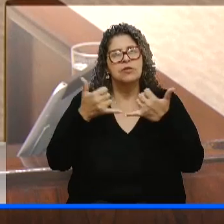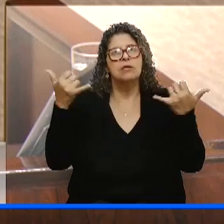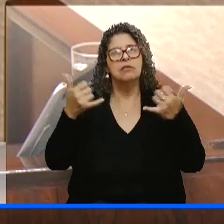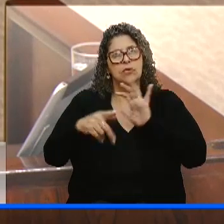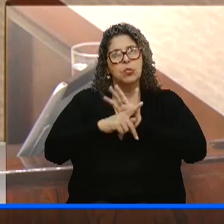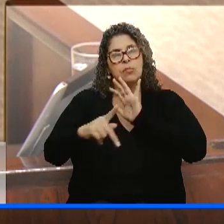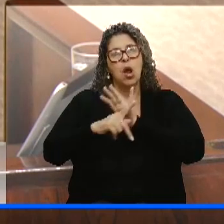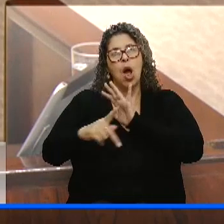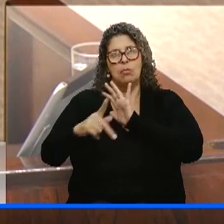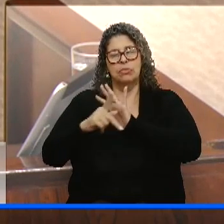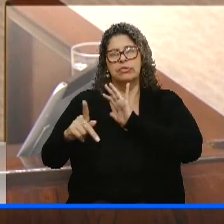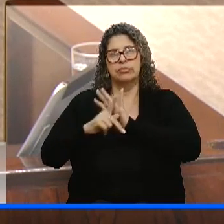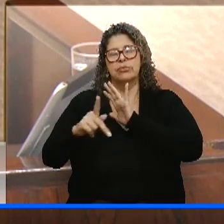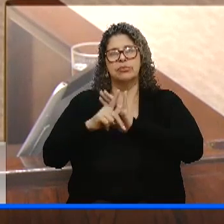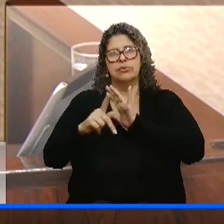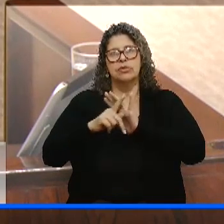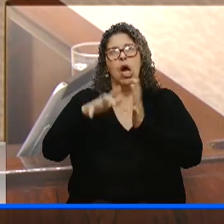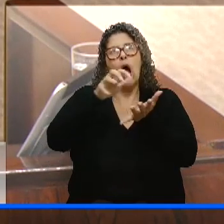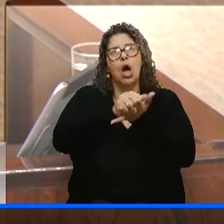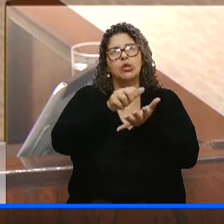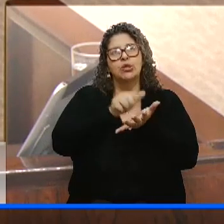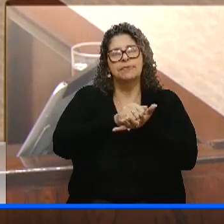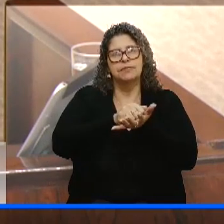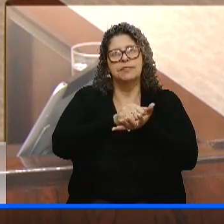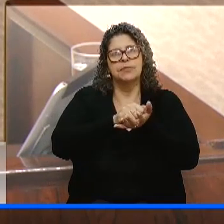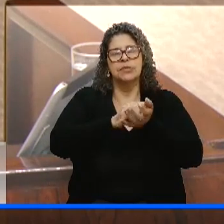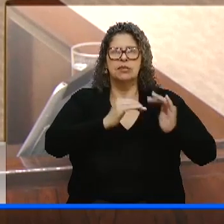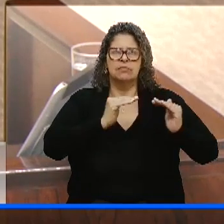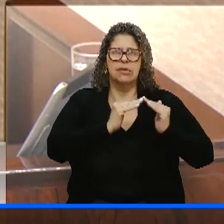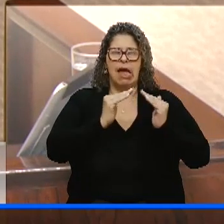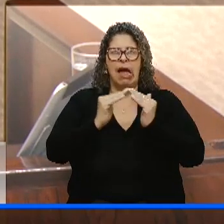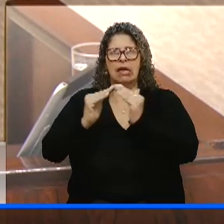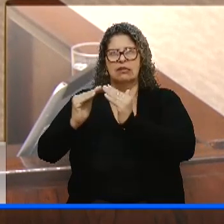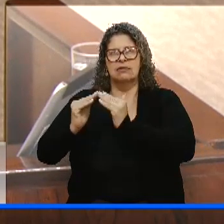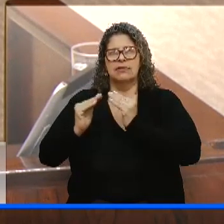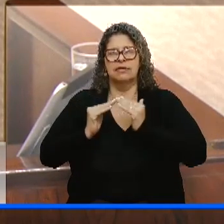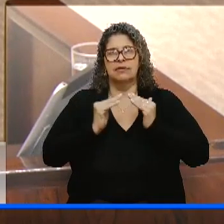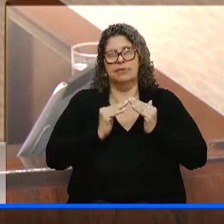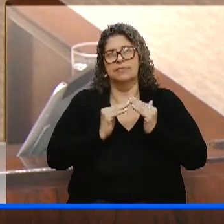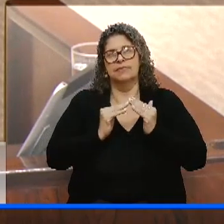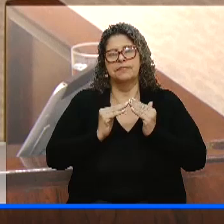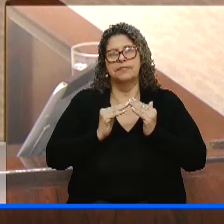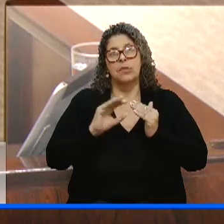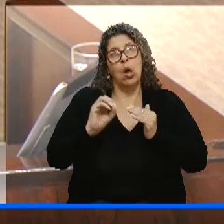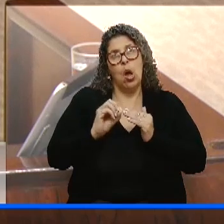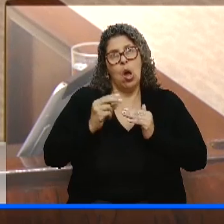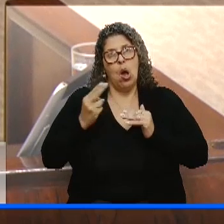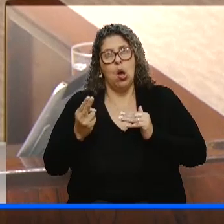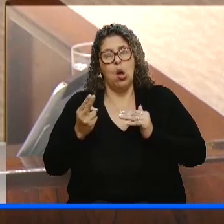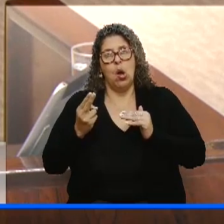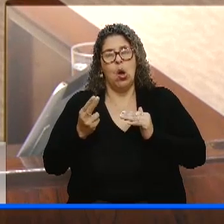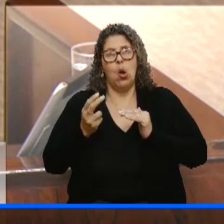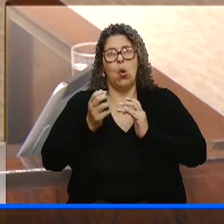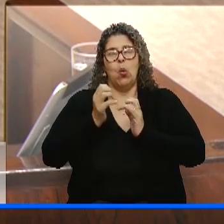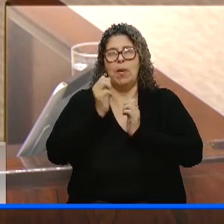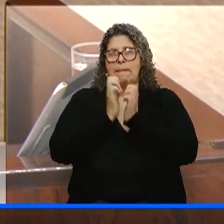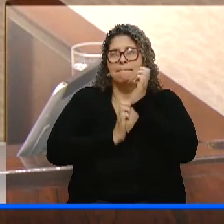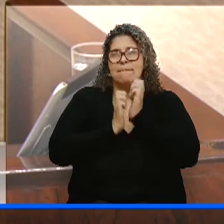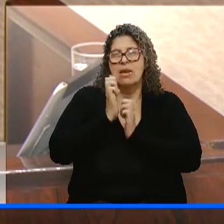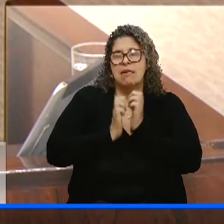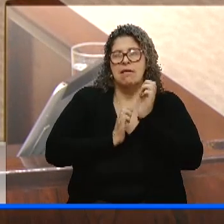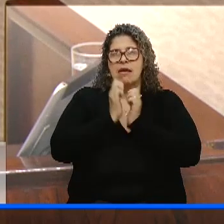próprios consumidores sejam as residências sejam os estabelecimentos comerciais